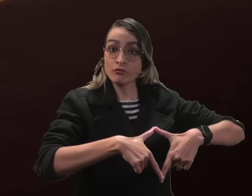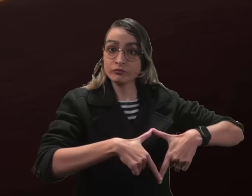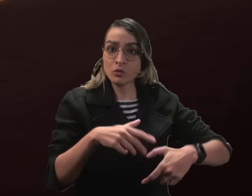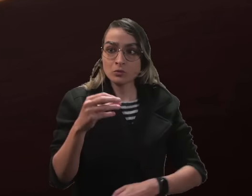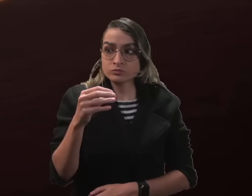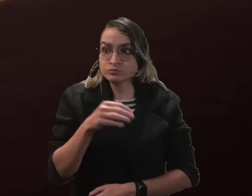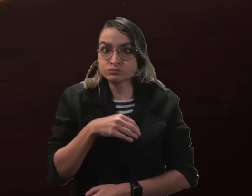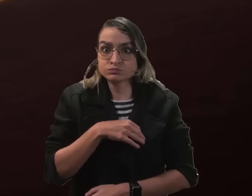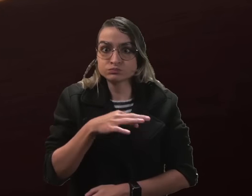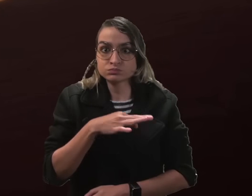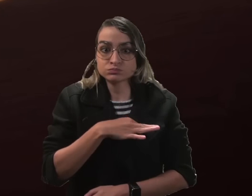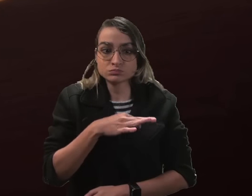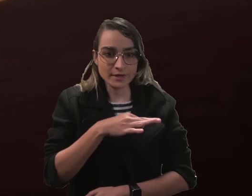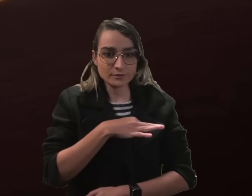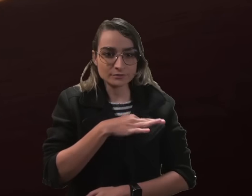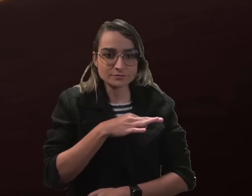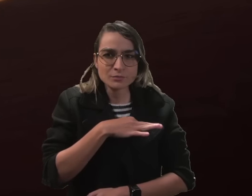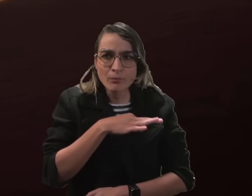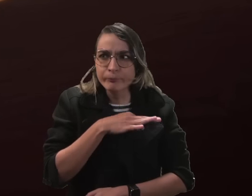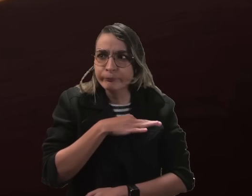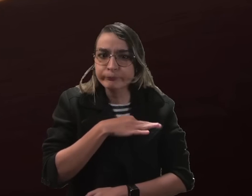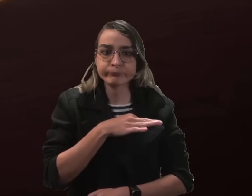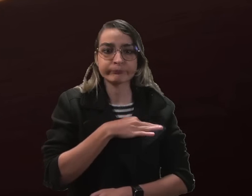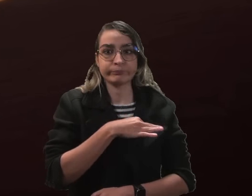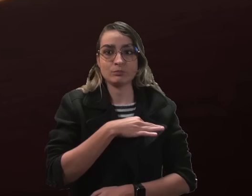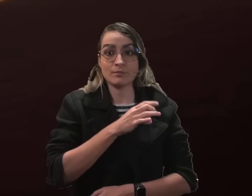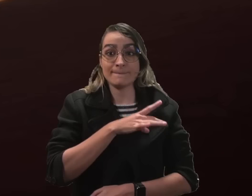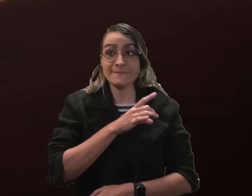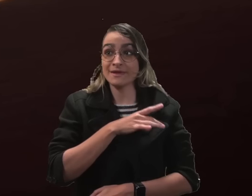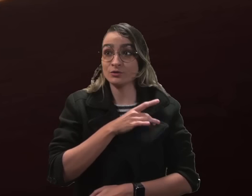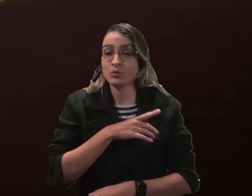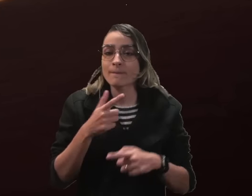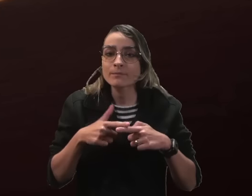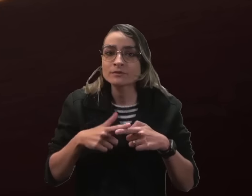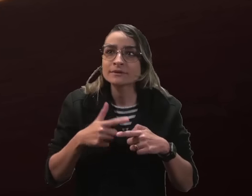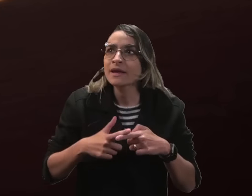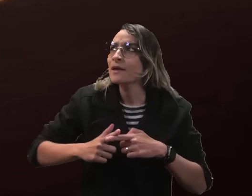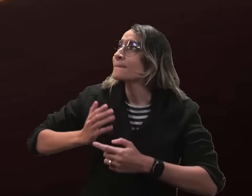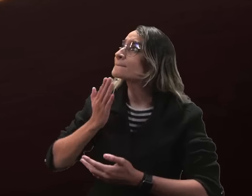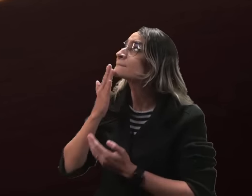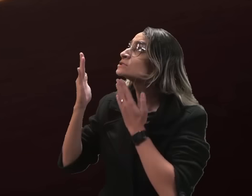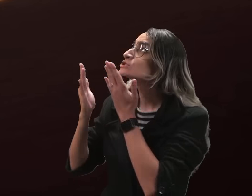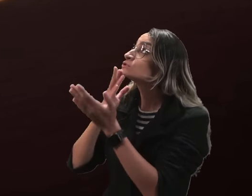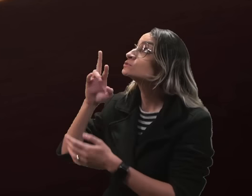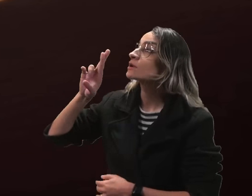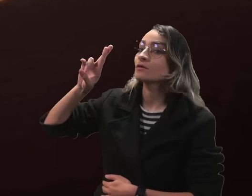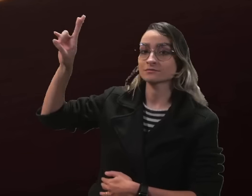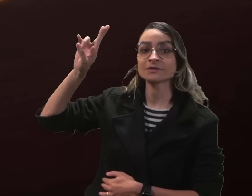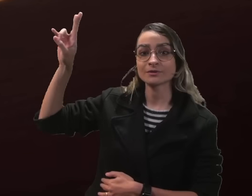medo e eles clamaram ao Senhor disseram a Moisés